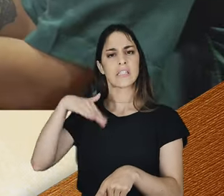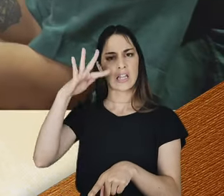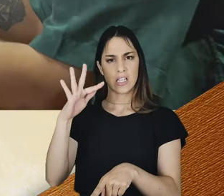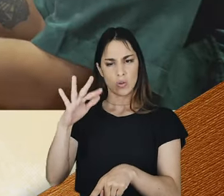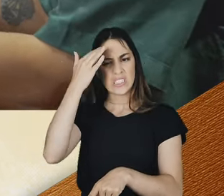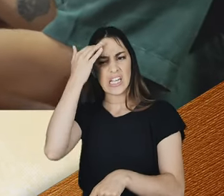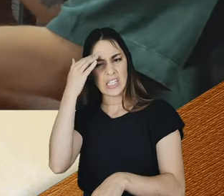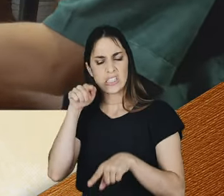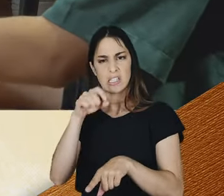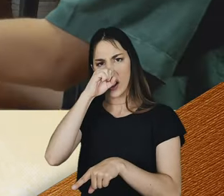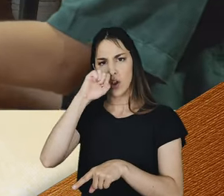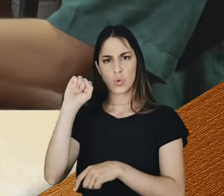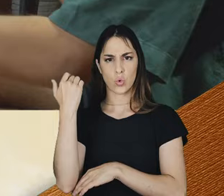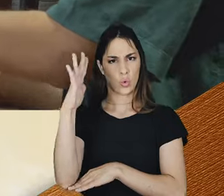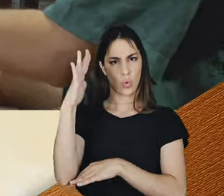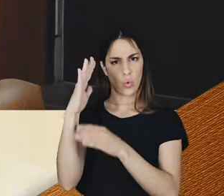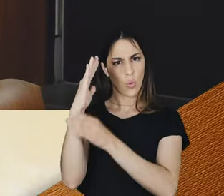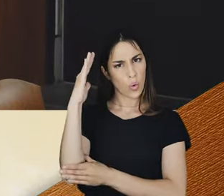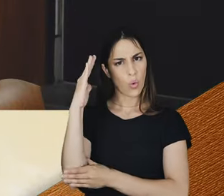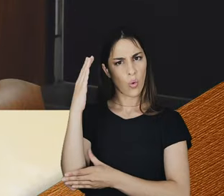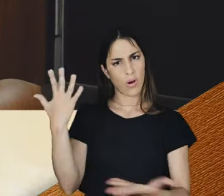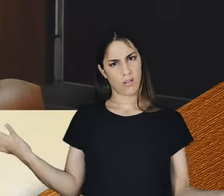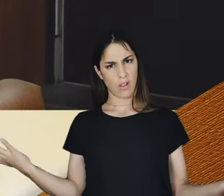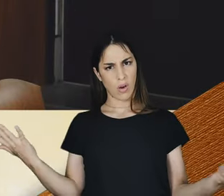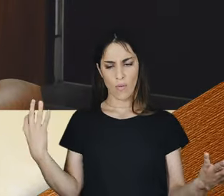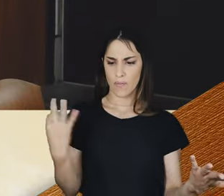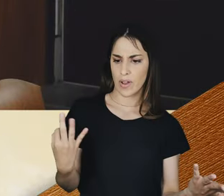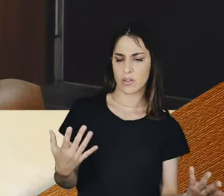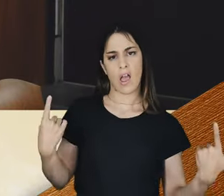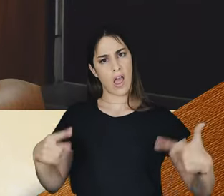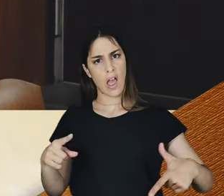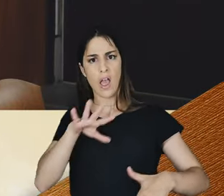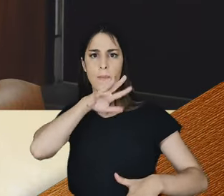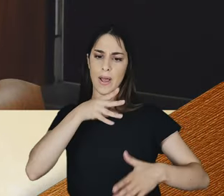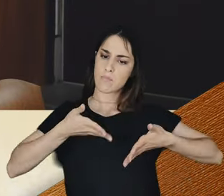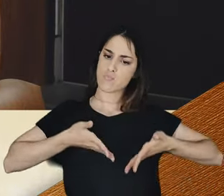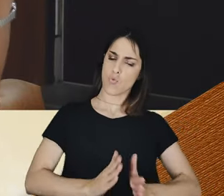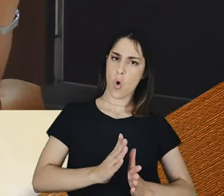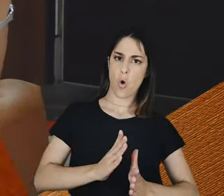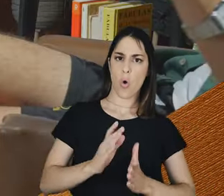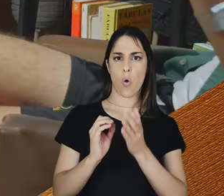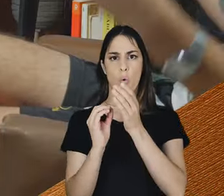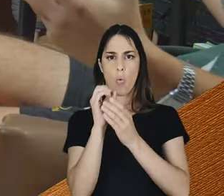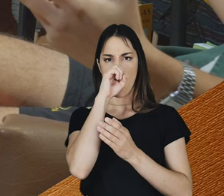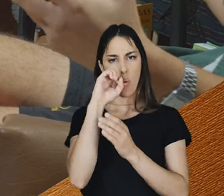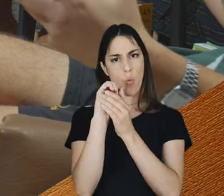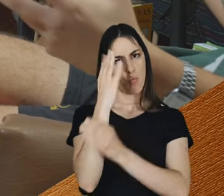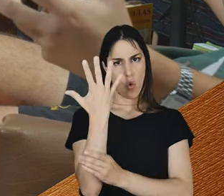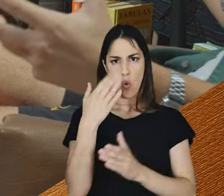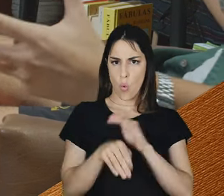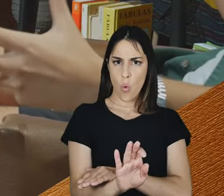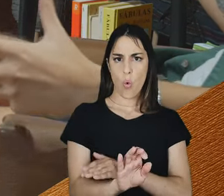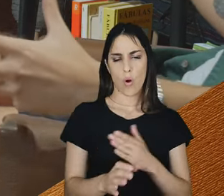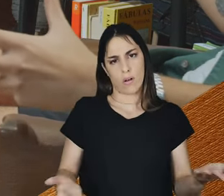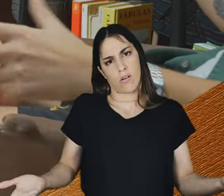um tronco. Ou, se é o caso inusitado, de uma senhora que deu à luz um galho. Também pode ser isso. Temos que analisar bem esta questão.